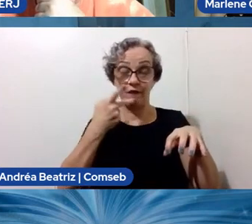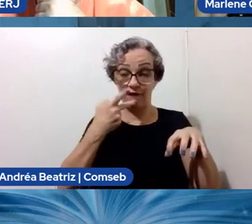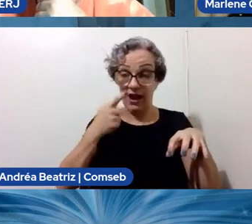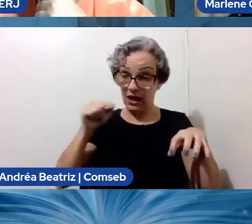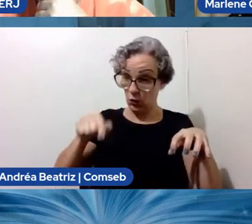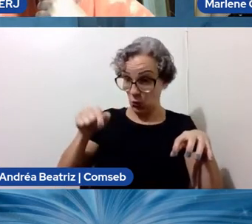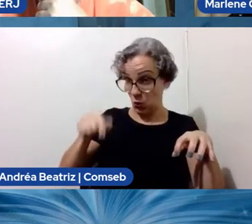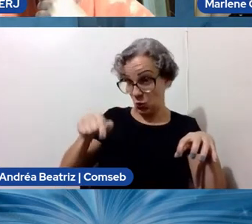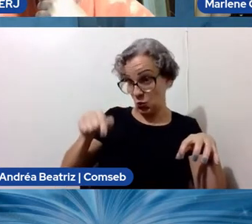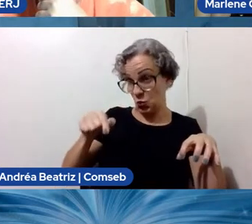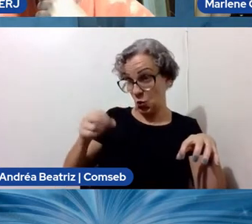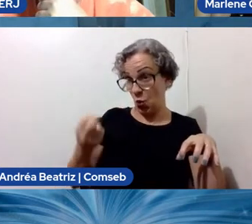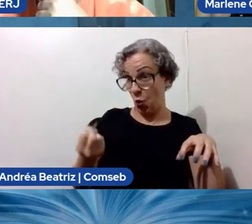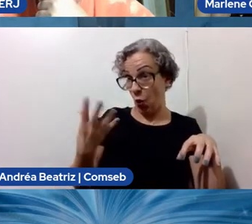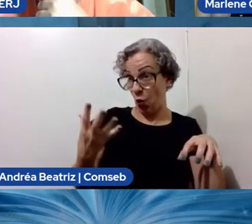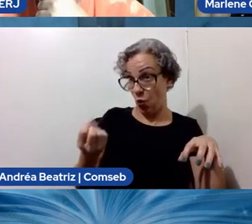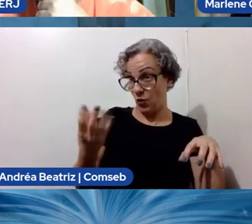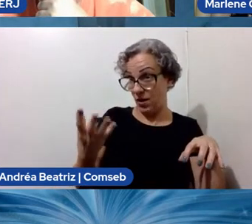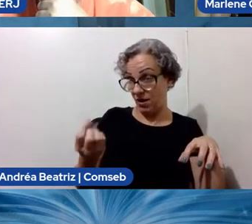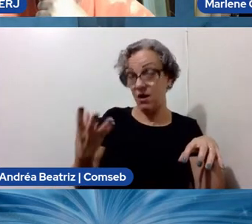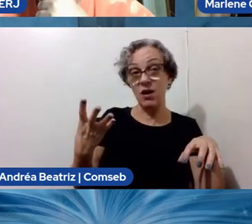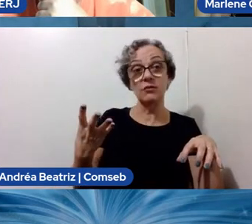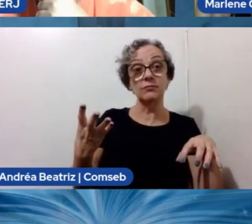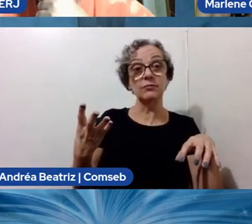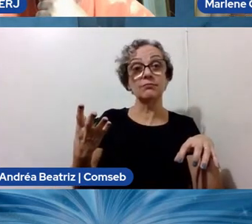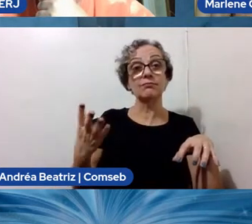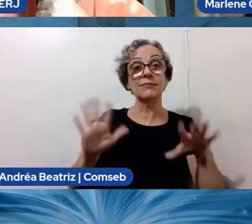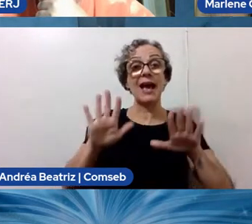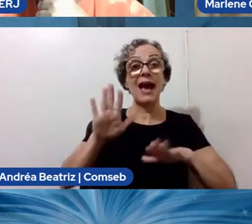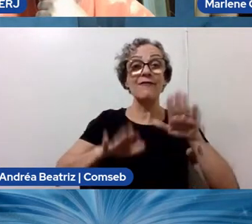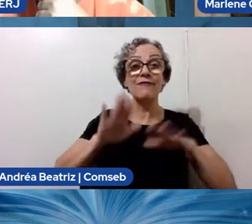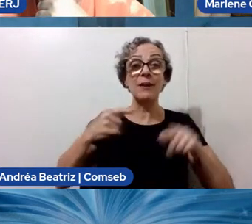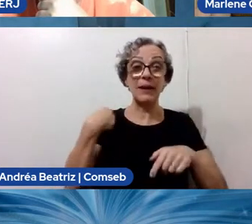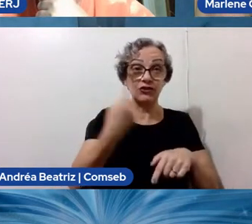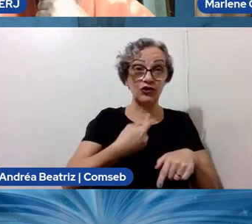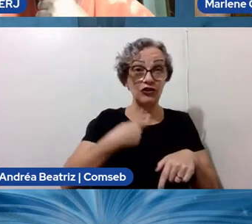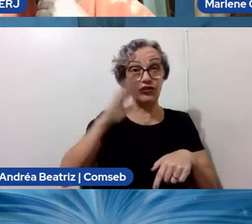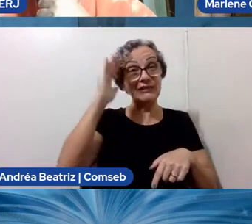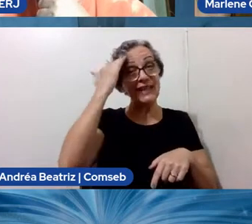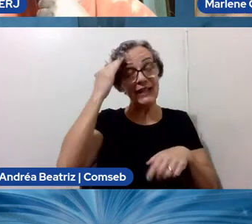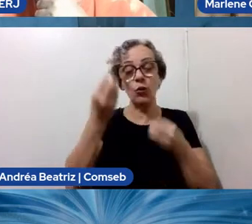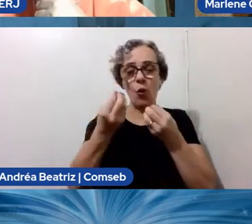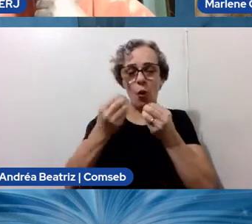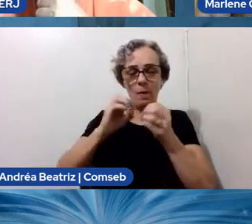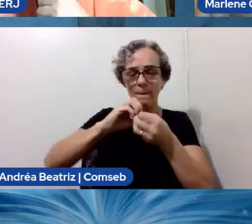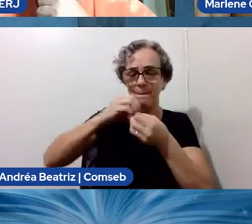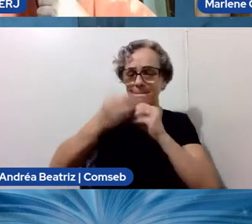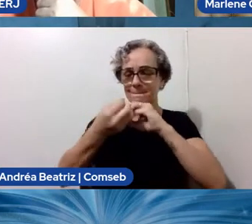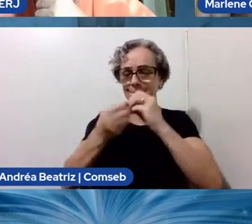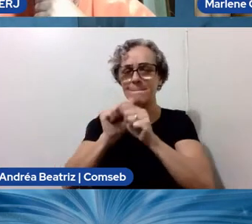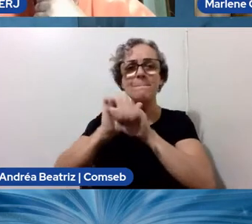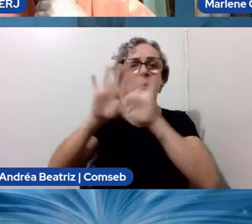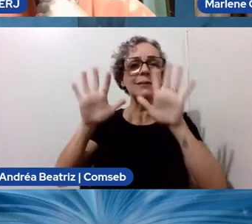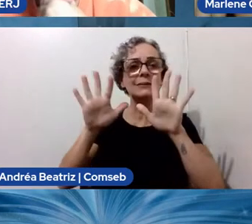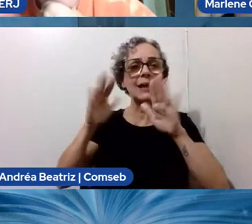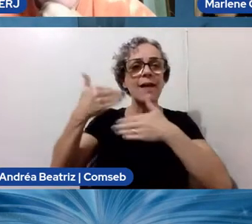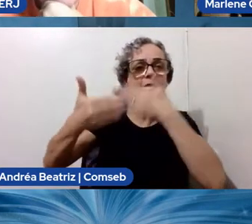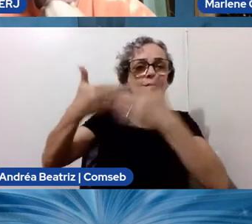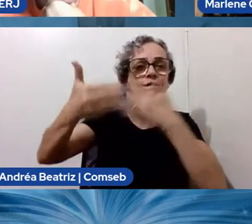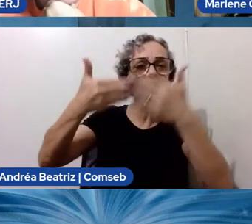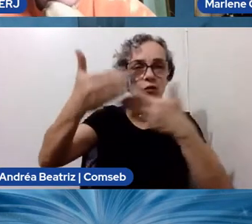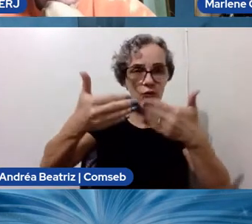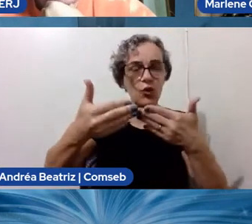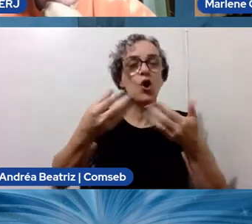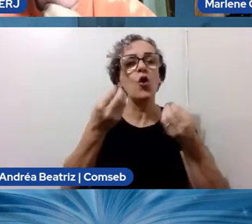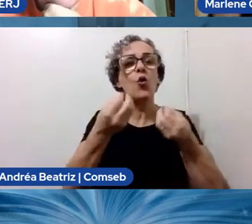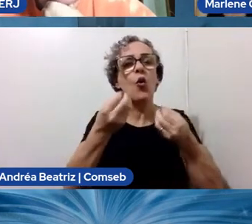orgânico aqui, mas é muito difícil a gente entender a evolução da matéria sem pensar também na evolução do espírito, né, e como eles se interagiram